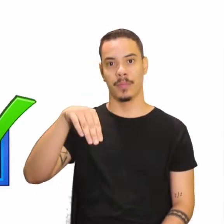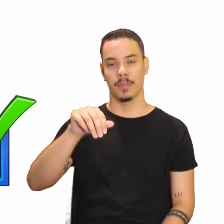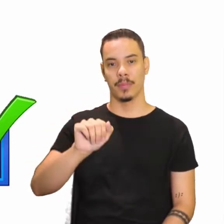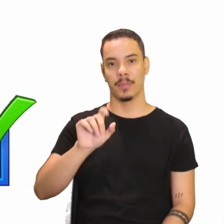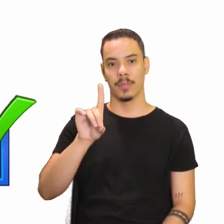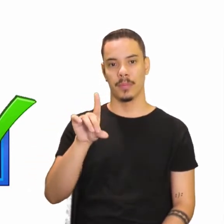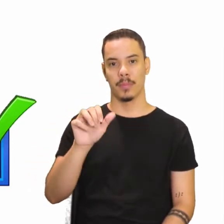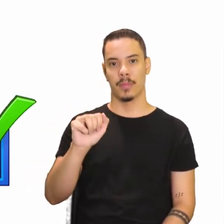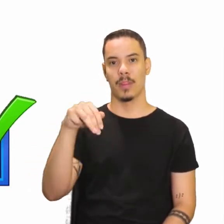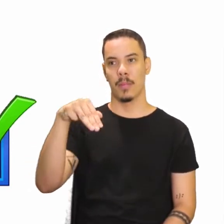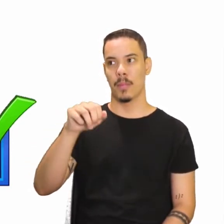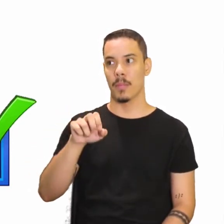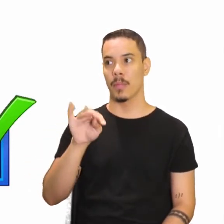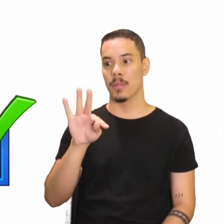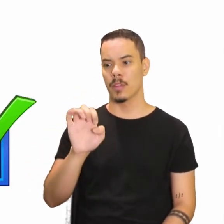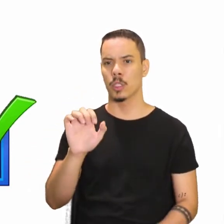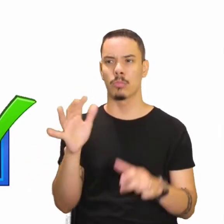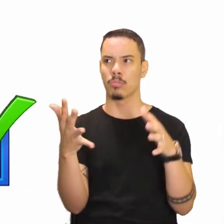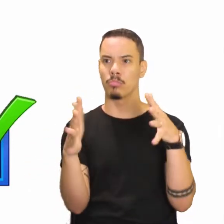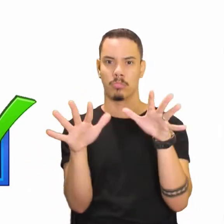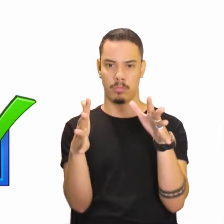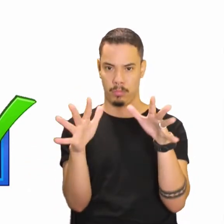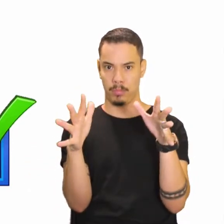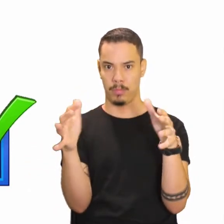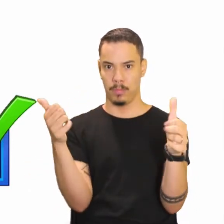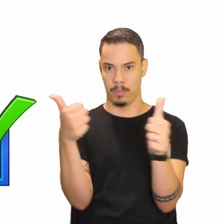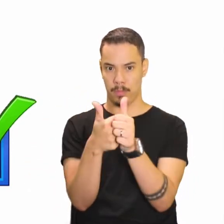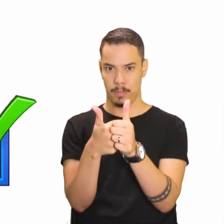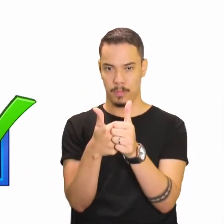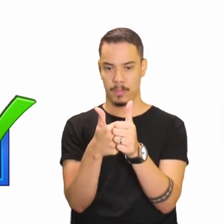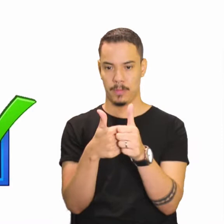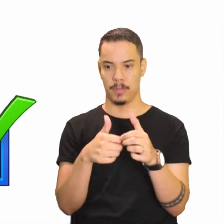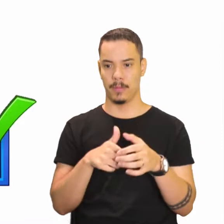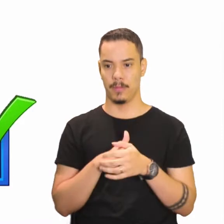Aproximadamente, ó.